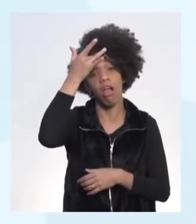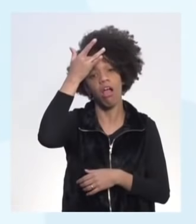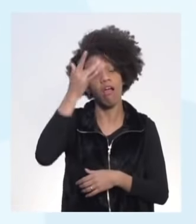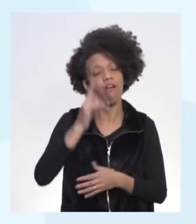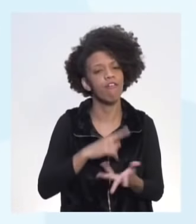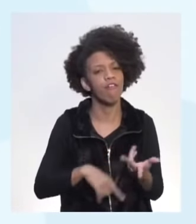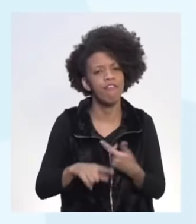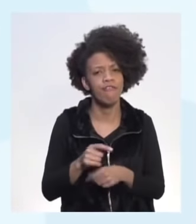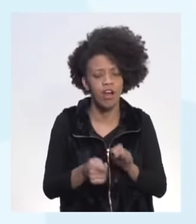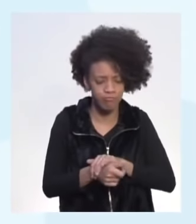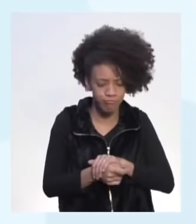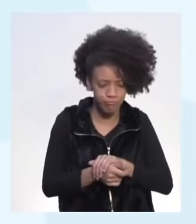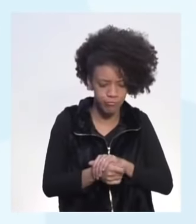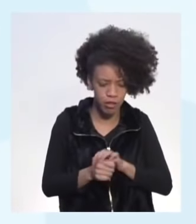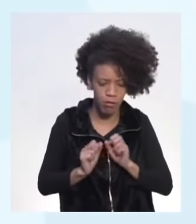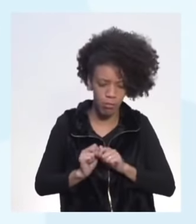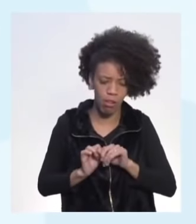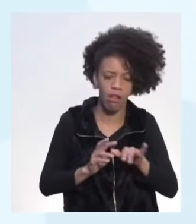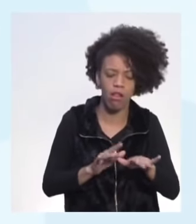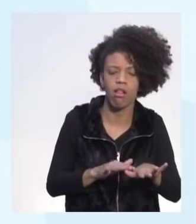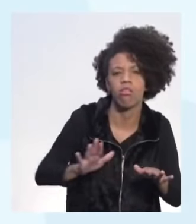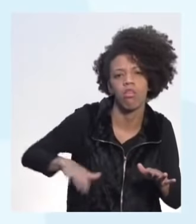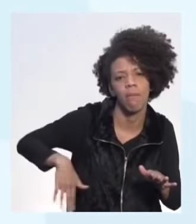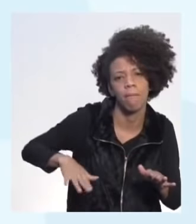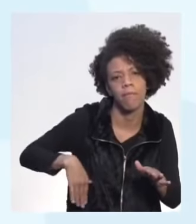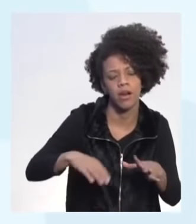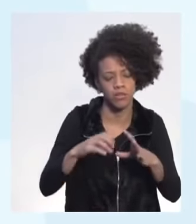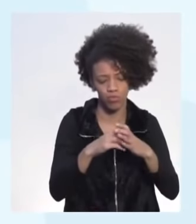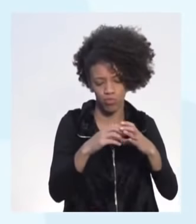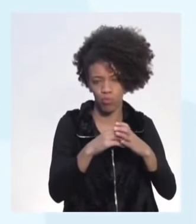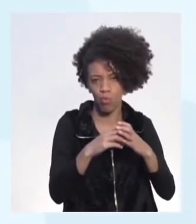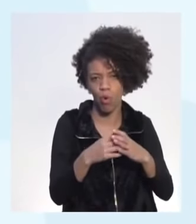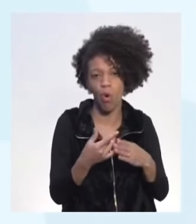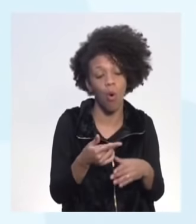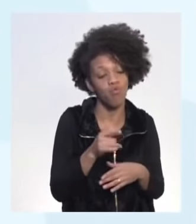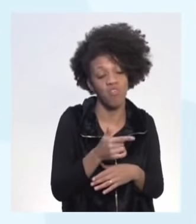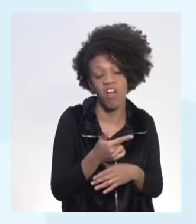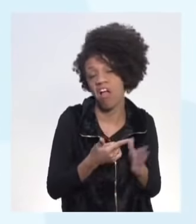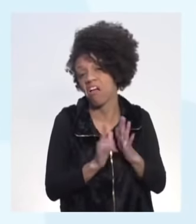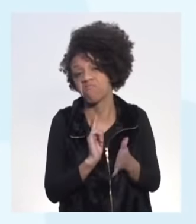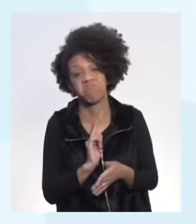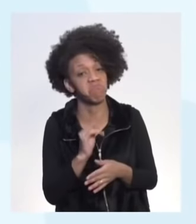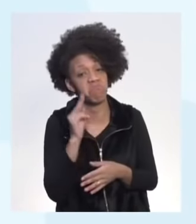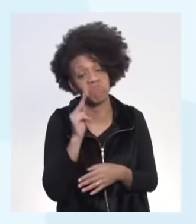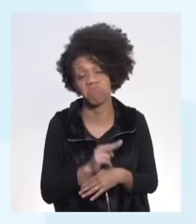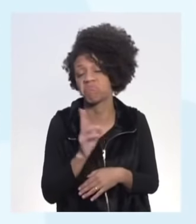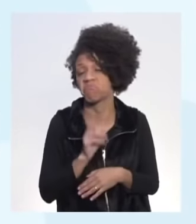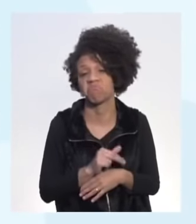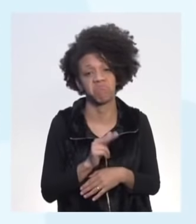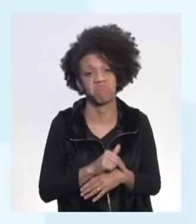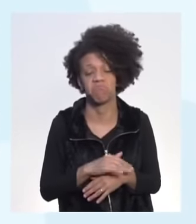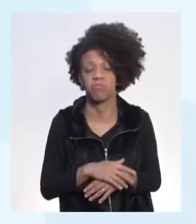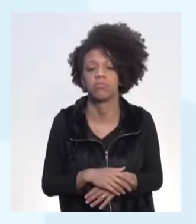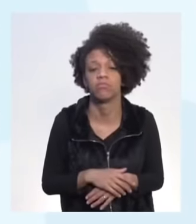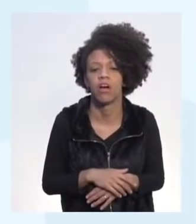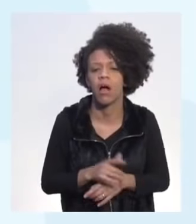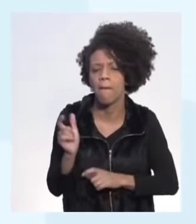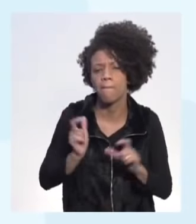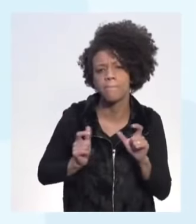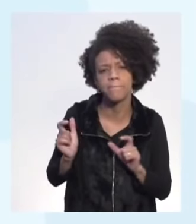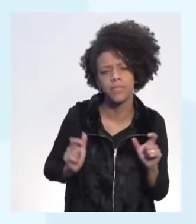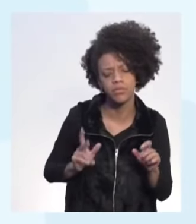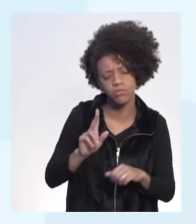de tartarugas chegaram às praias para pôr seus ovos, em locais onde não mais haviam sido avistadas durante o dia. Pessoas de